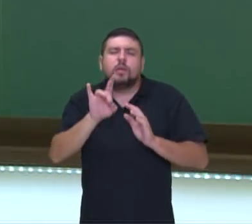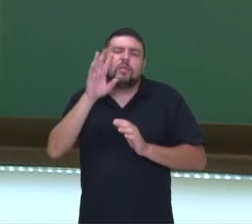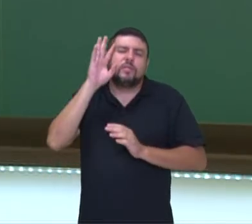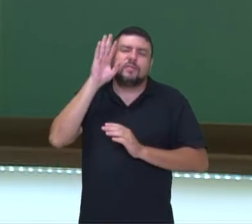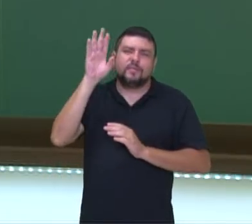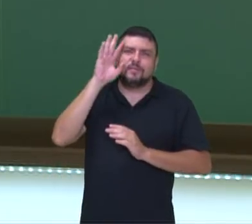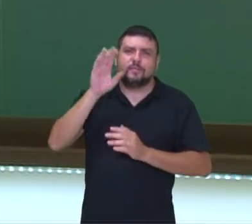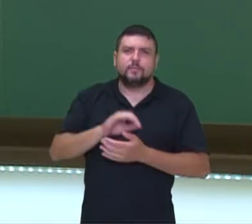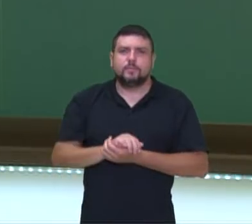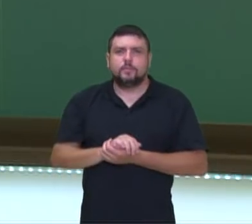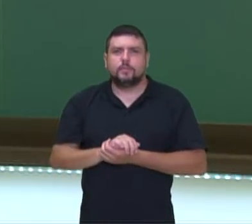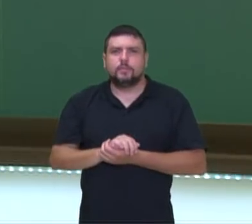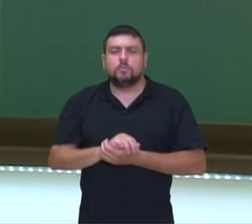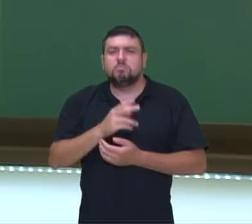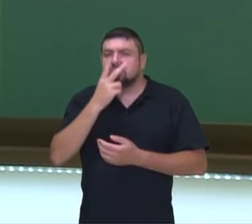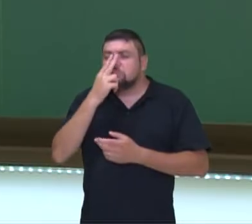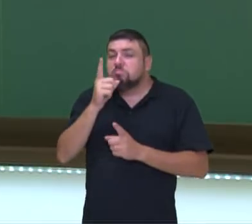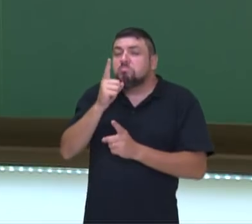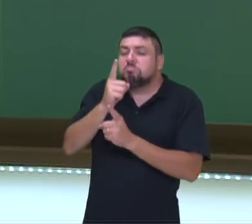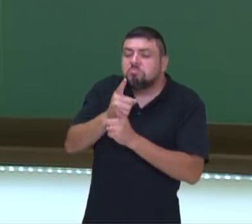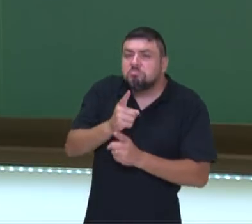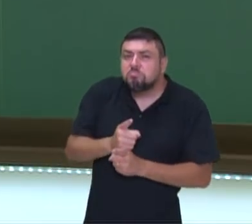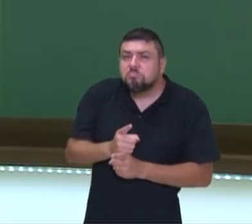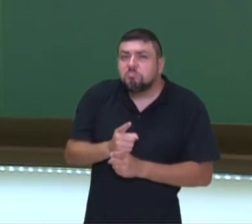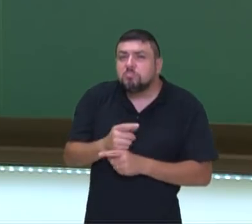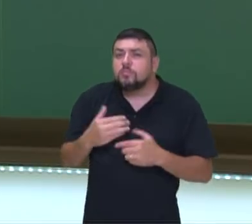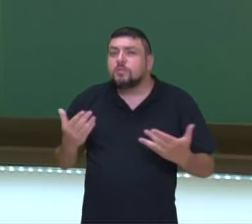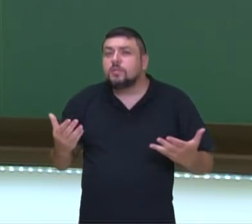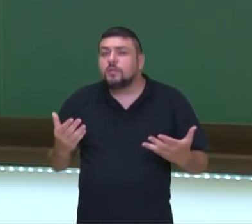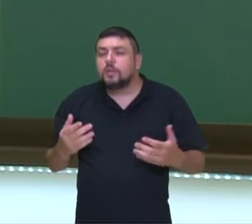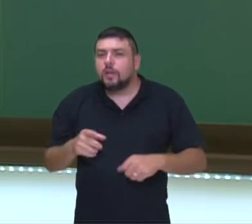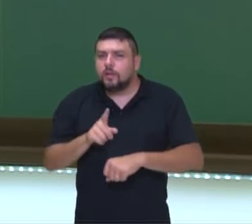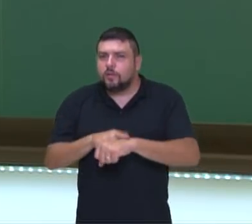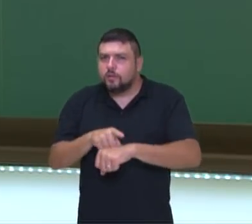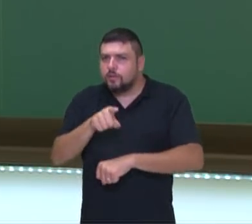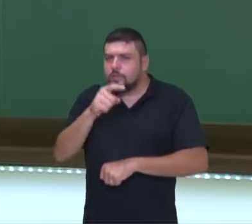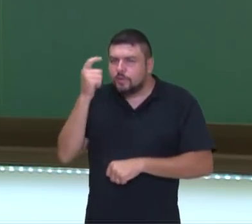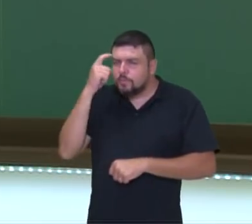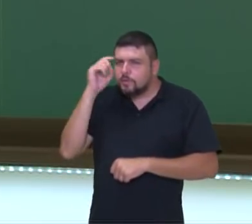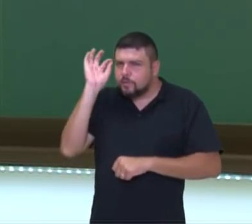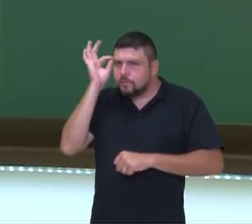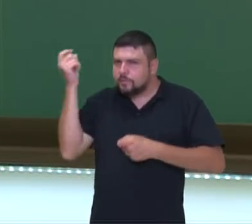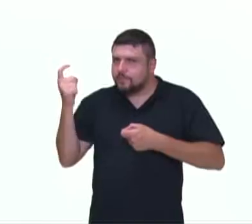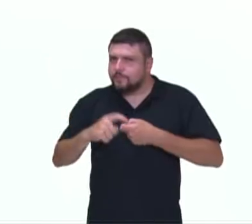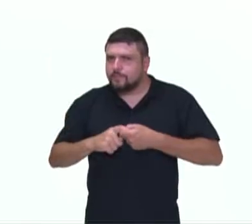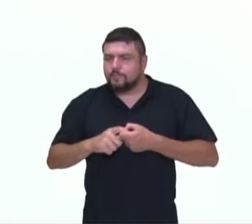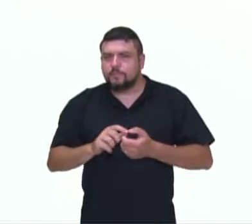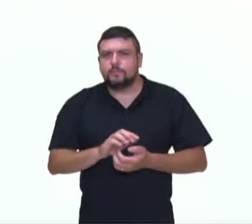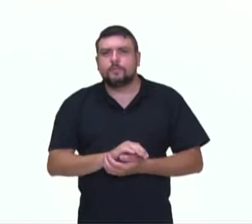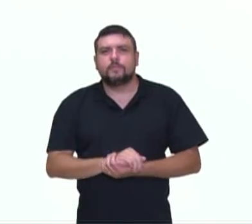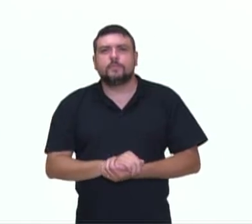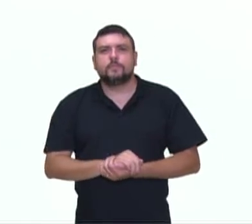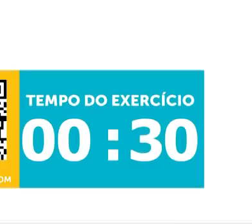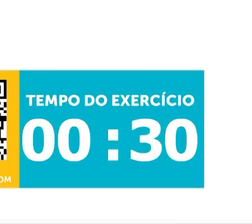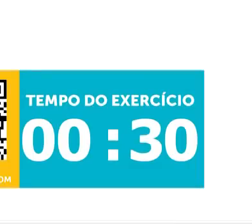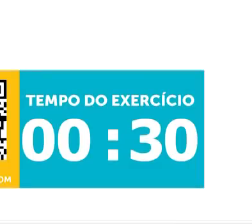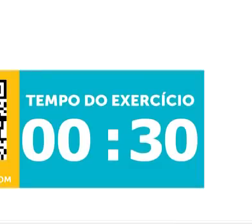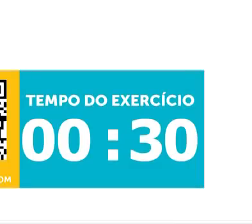possível, o que será que a gente ia encontrar pelo caminho? Eu vou dar um tempinho para você pensar e eu já volto.